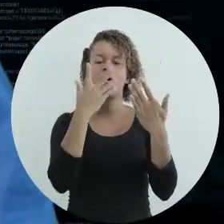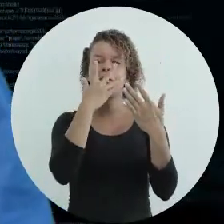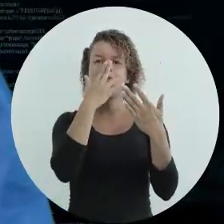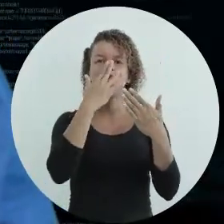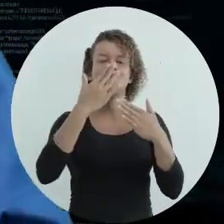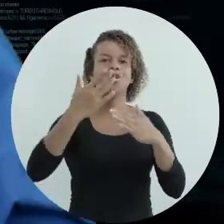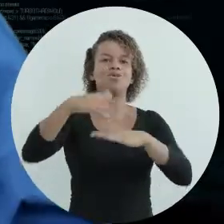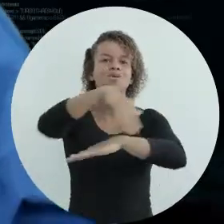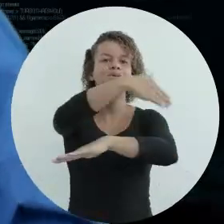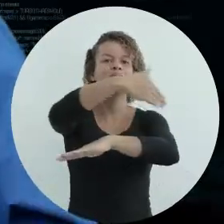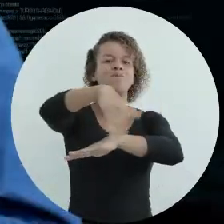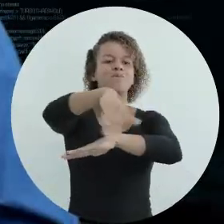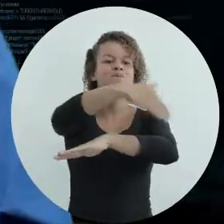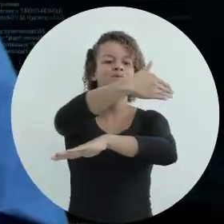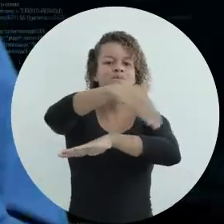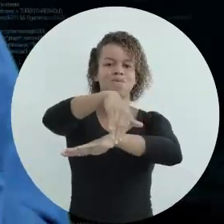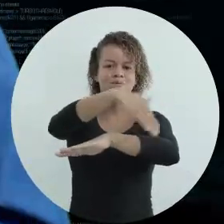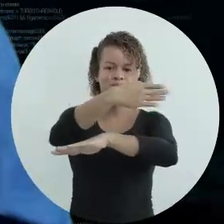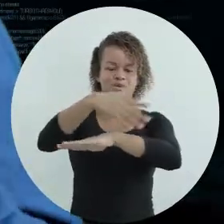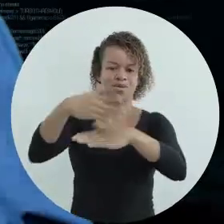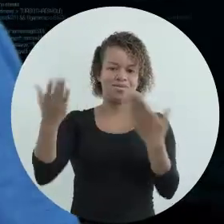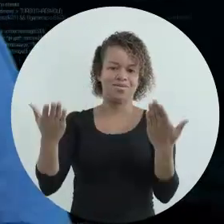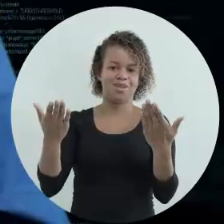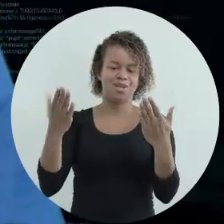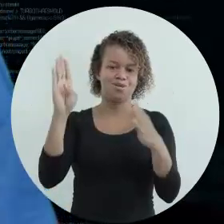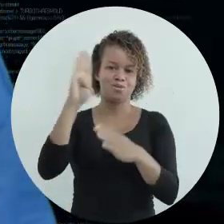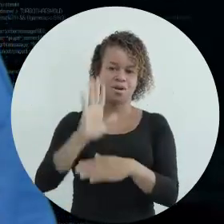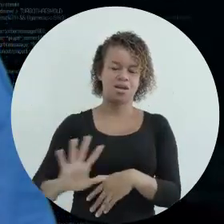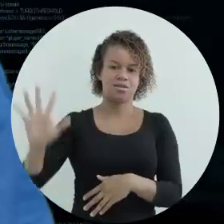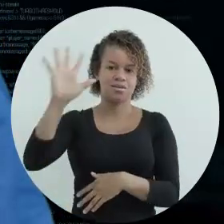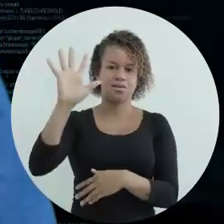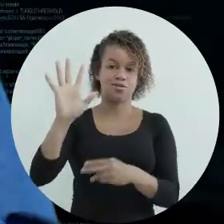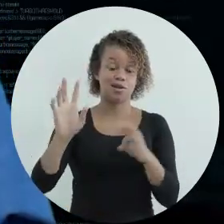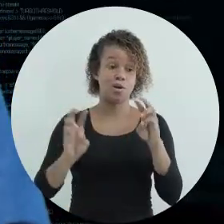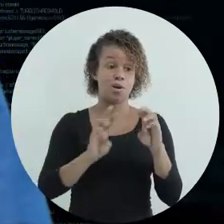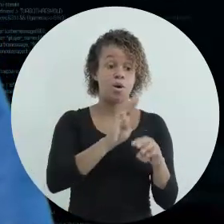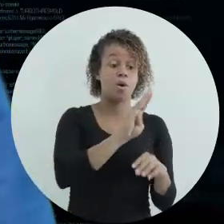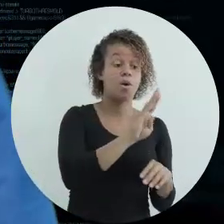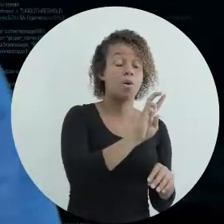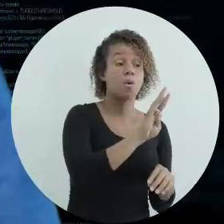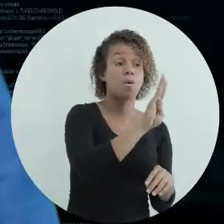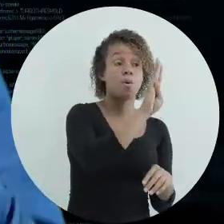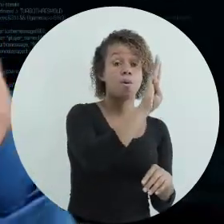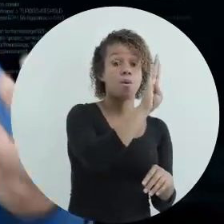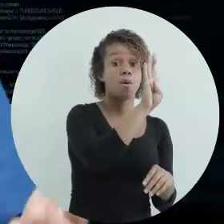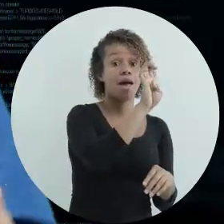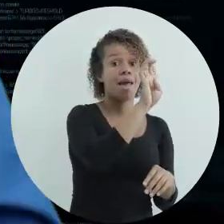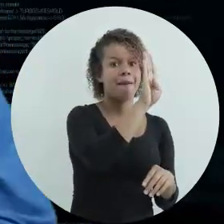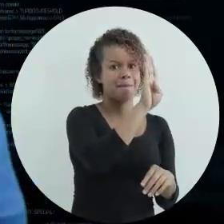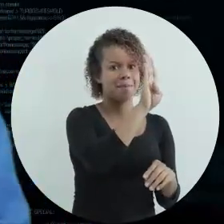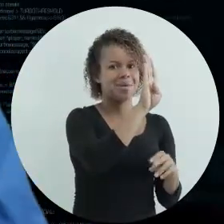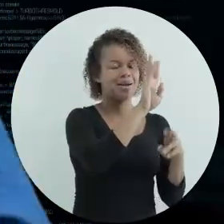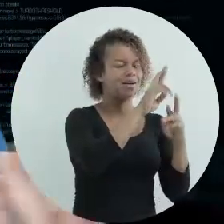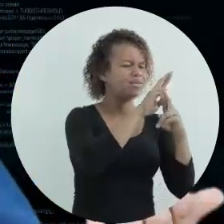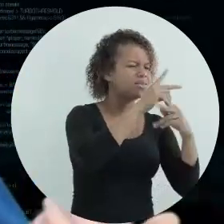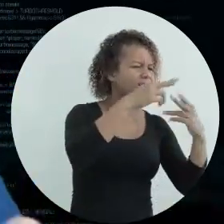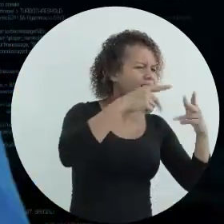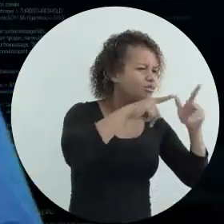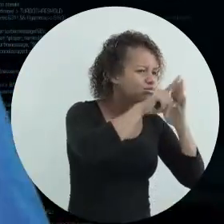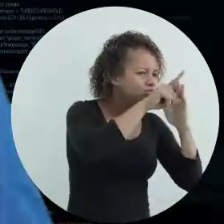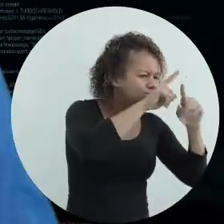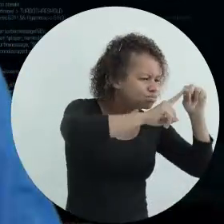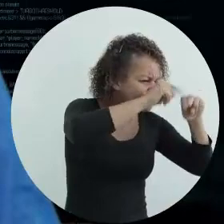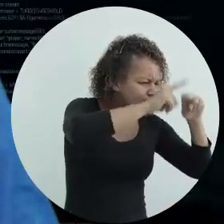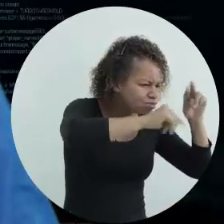Já a web, ela é um dentre vários serviços que pode usar essa